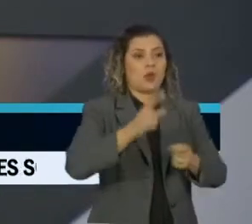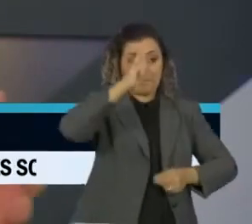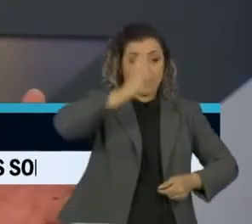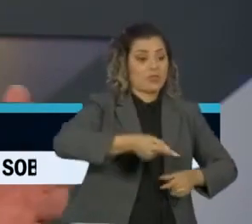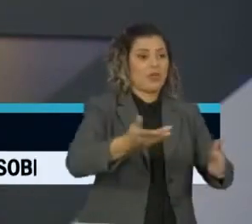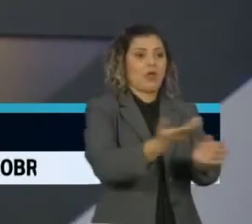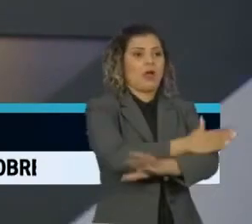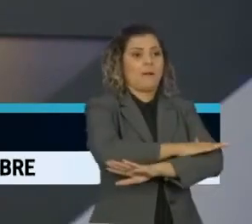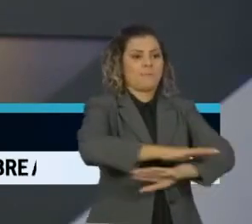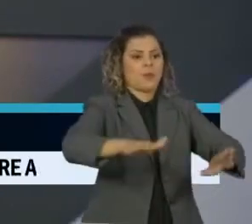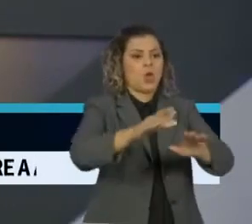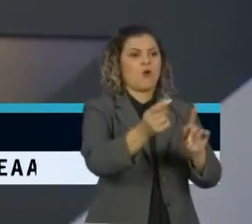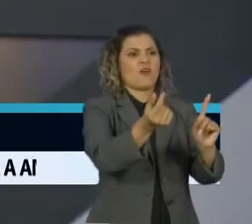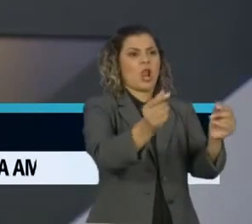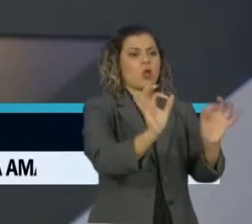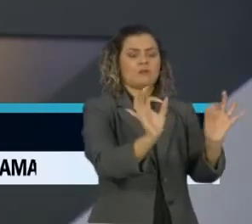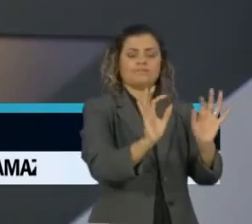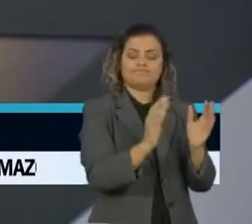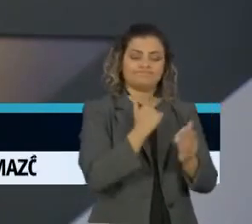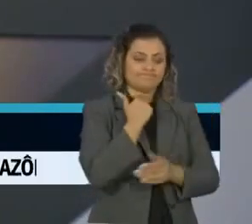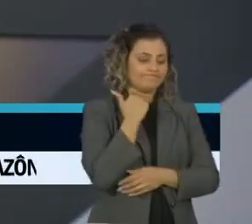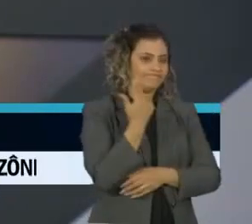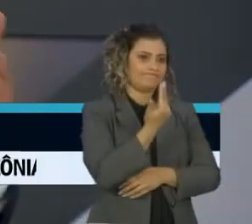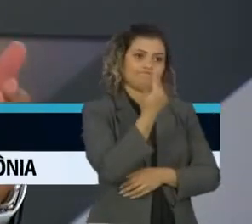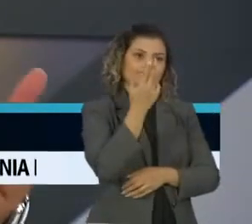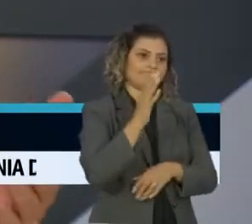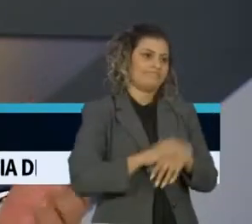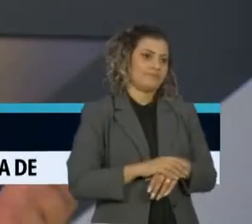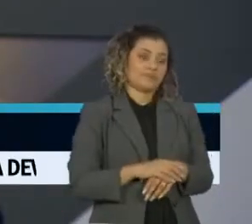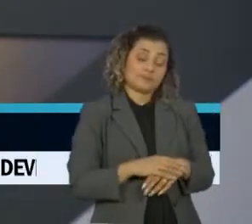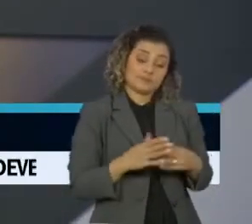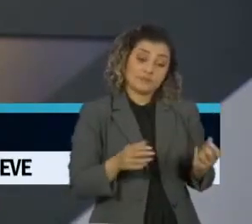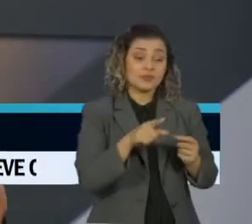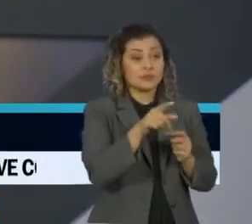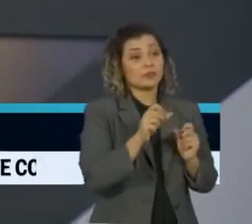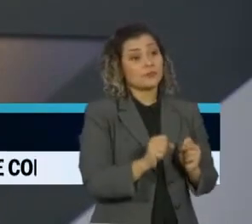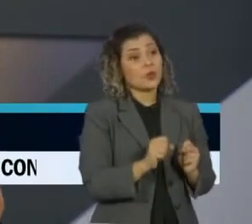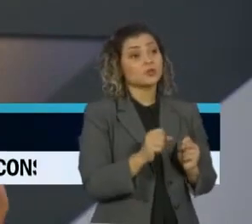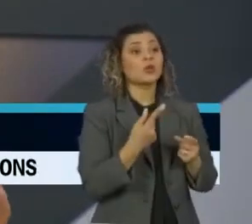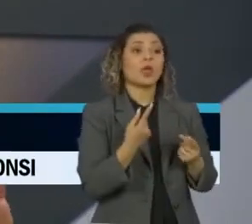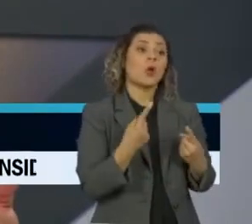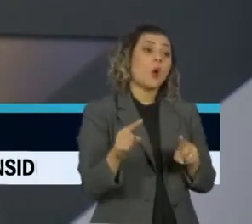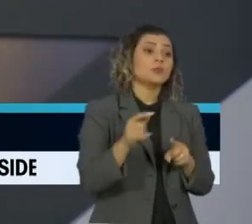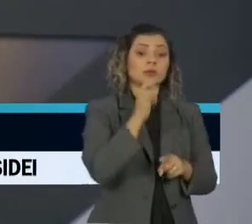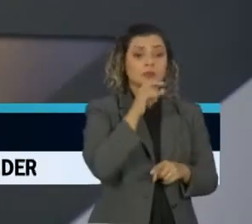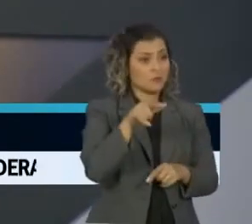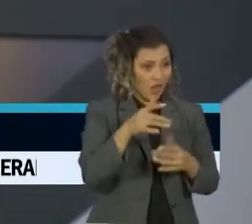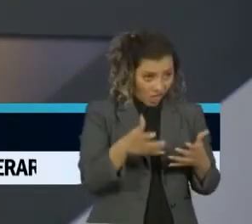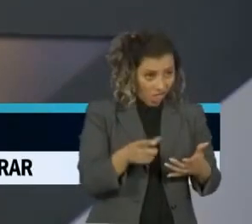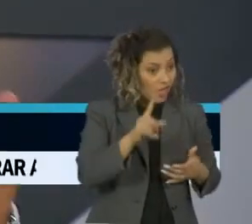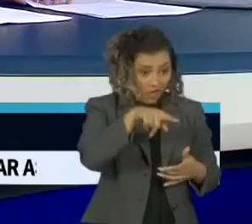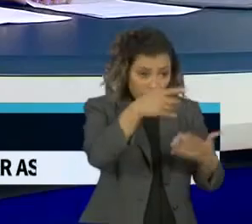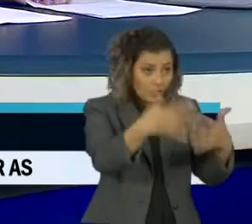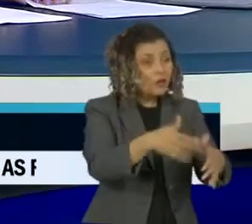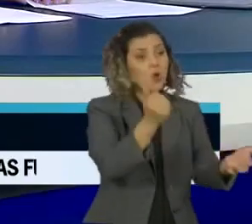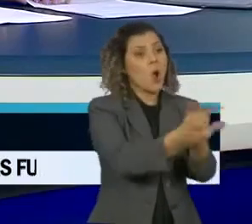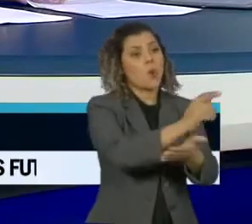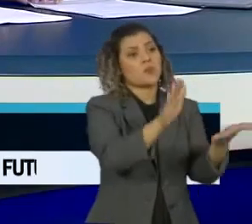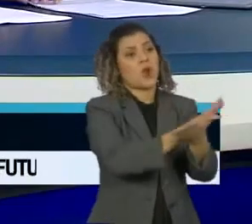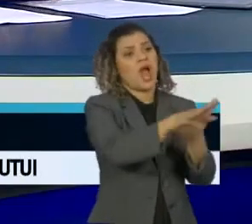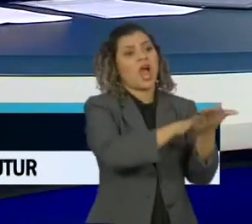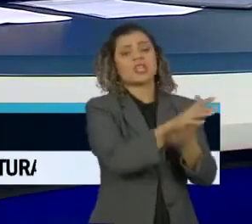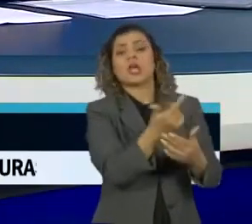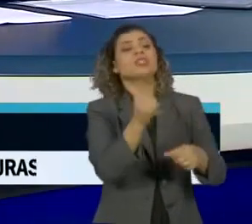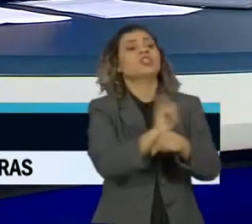decretar que impeça a oferta e demanda. Não é? O que você pode é combater isso dando mais ofertas ou mais alternativas,